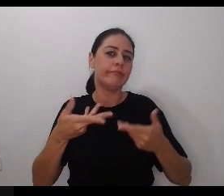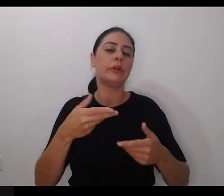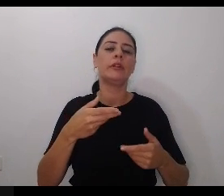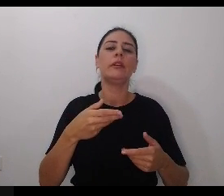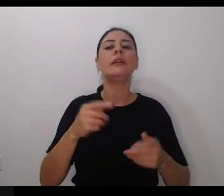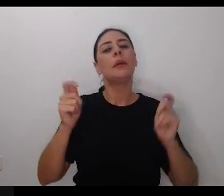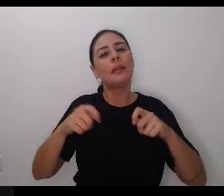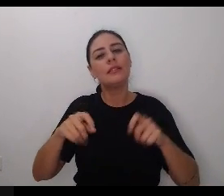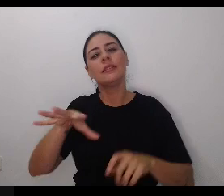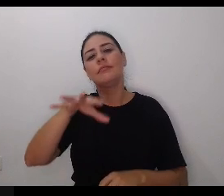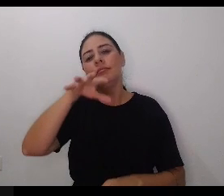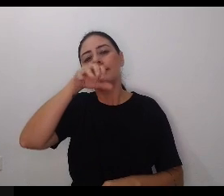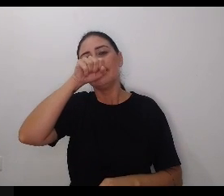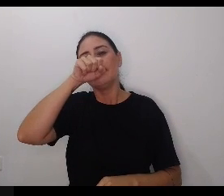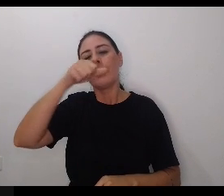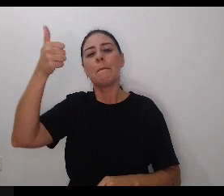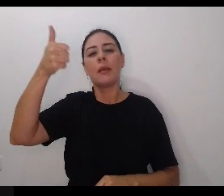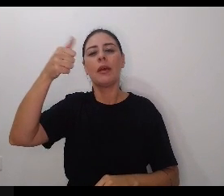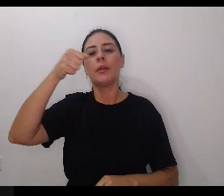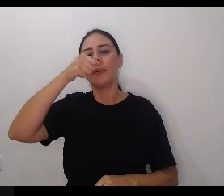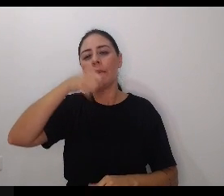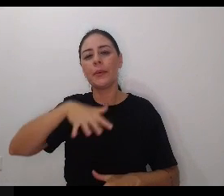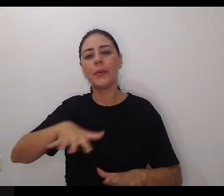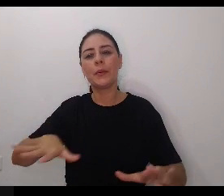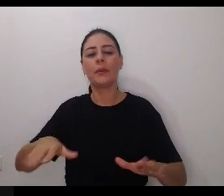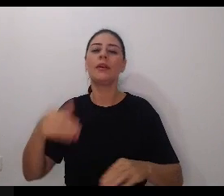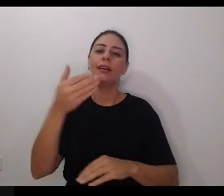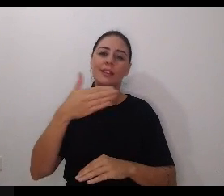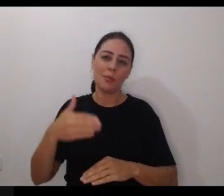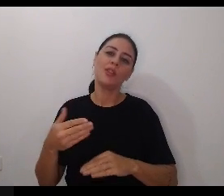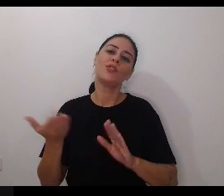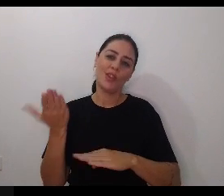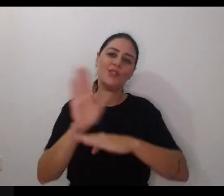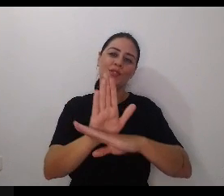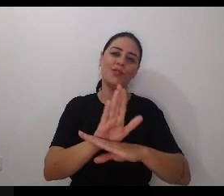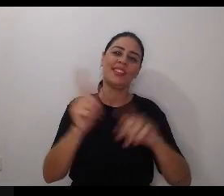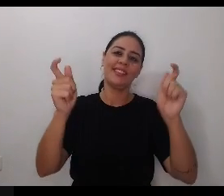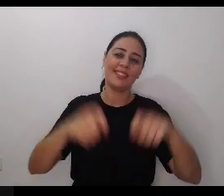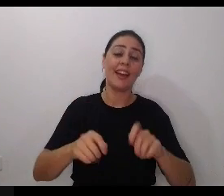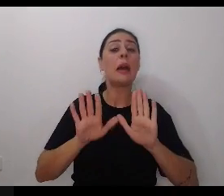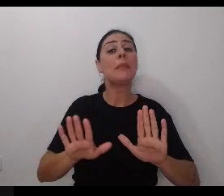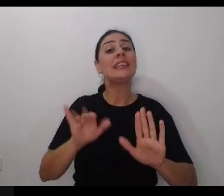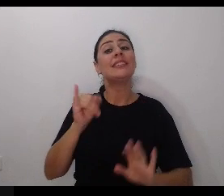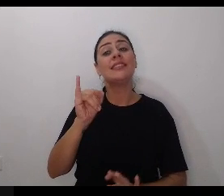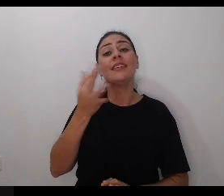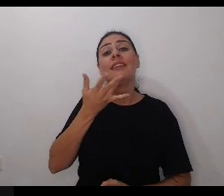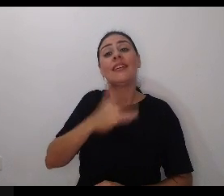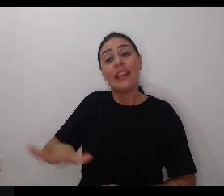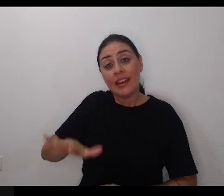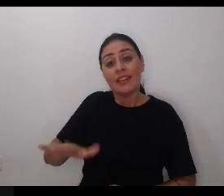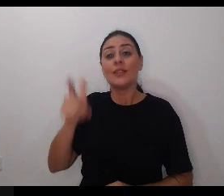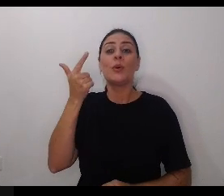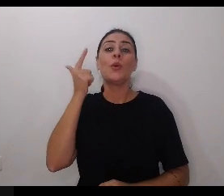tem várias alterações no corpo mesmo, e o primeiro passo é desacelerar a respiração. Então, o peixinho ajuda